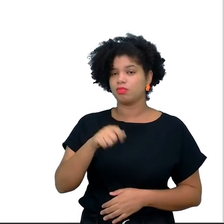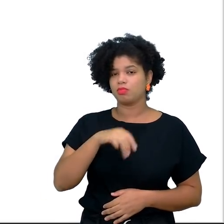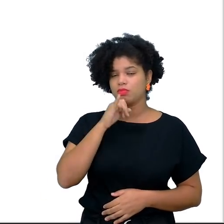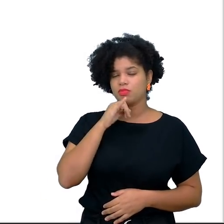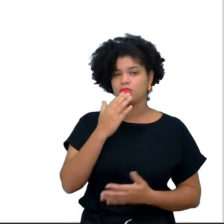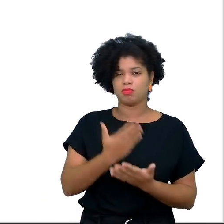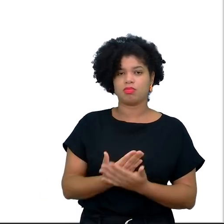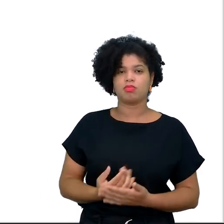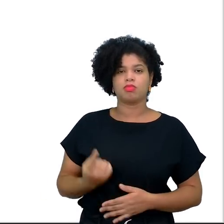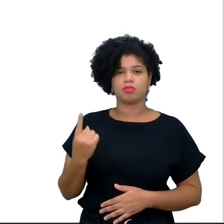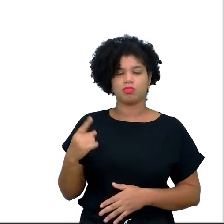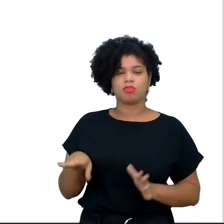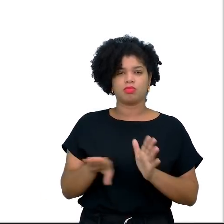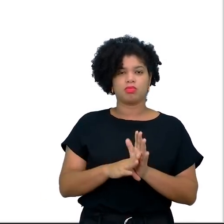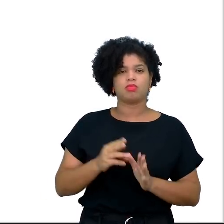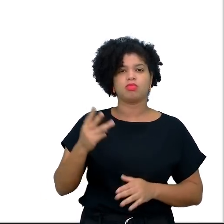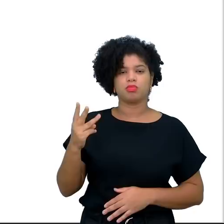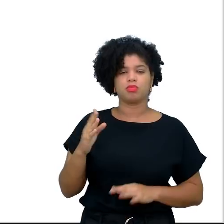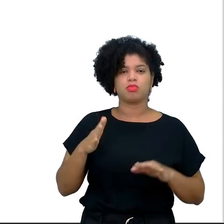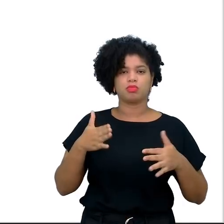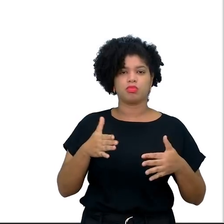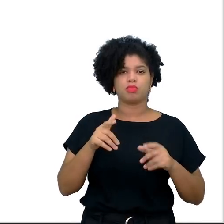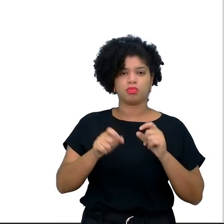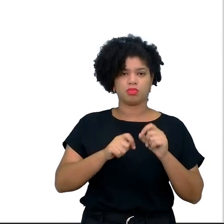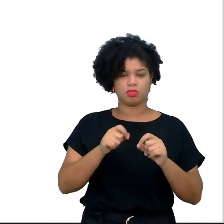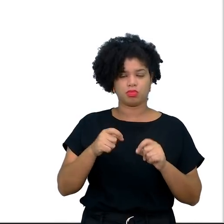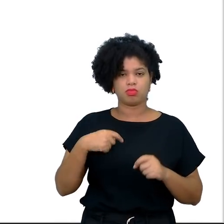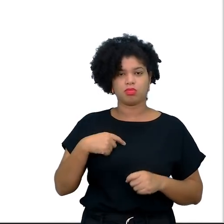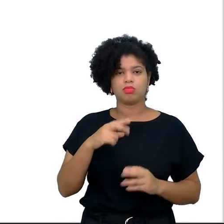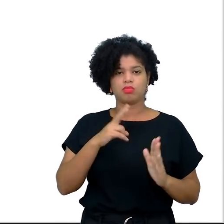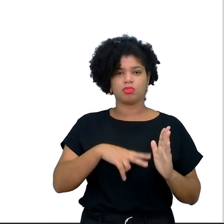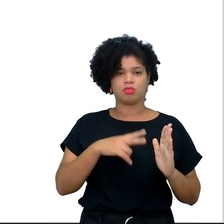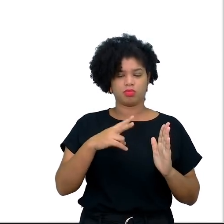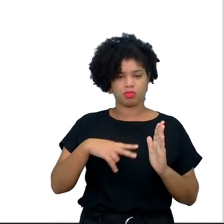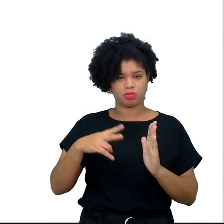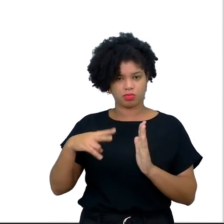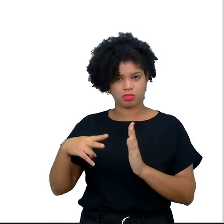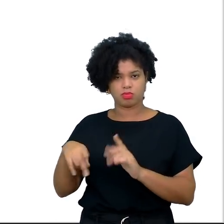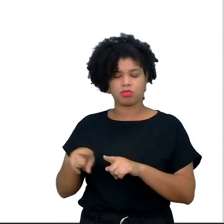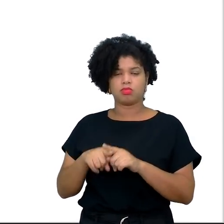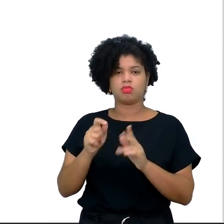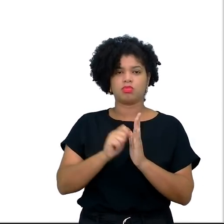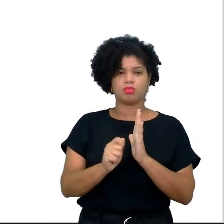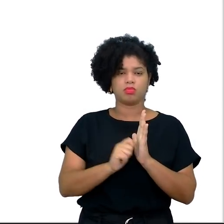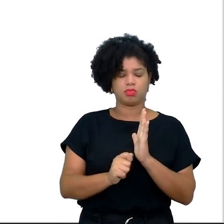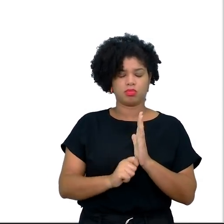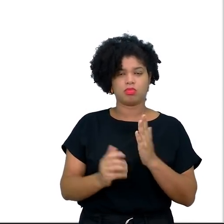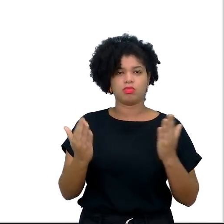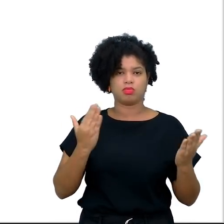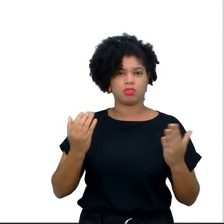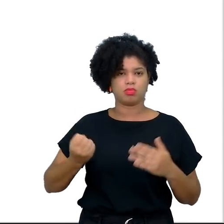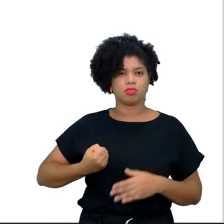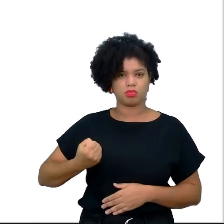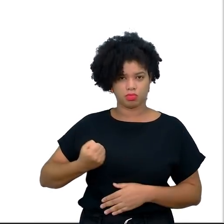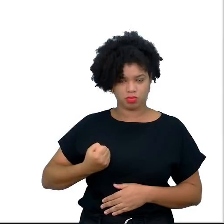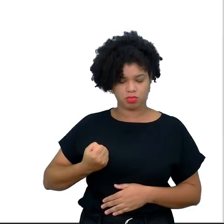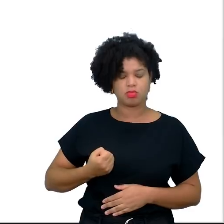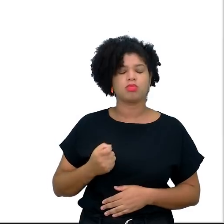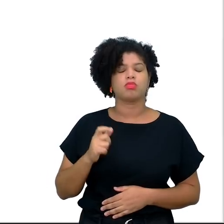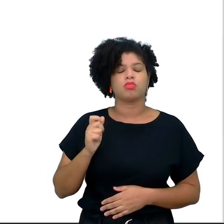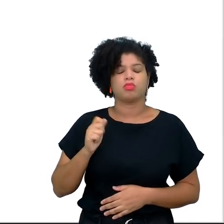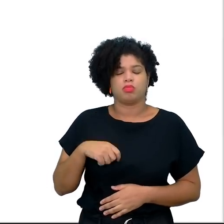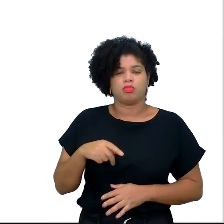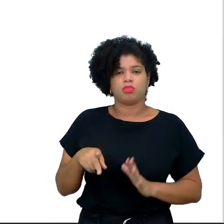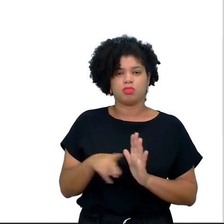1 e 3, o foco, ele está na leitura, né, na leitura, escrita e comparação de números, né, potencializando